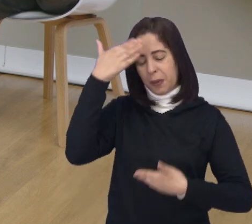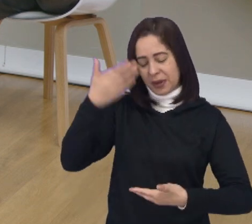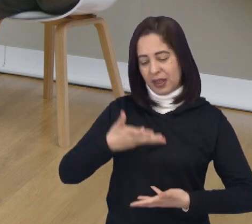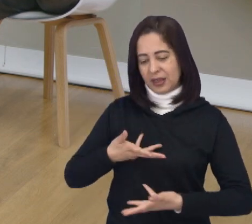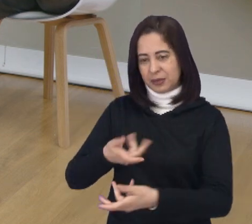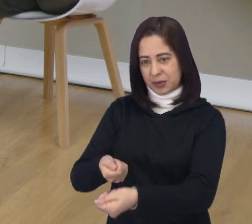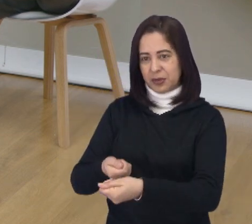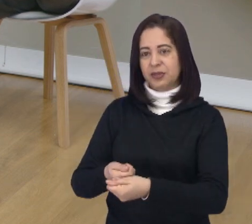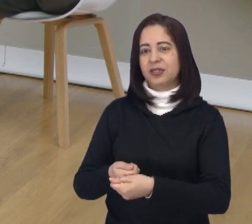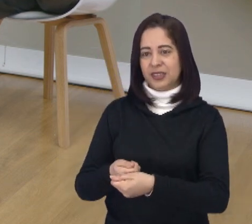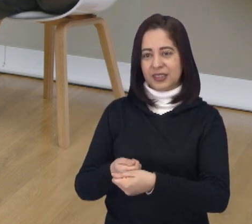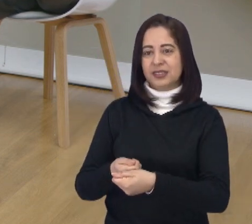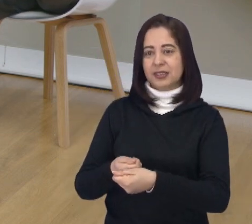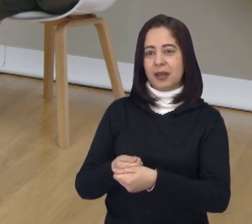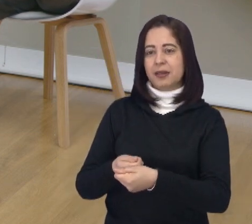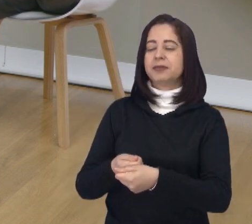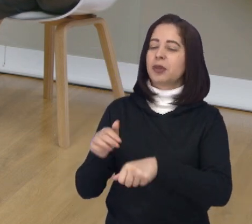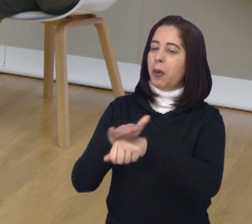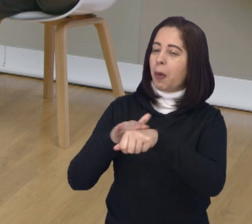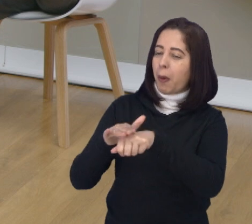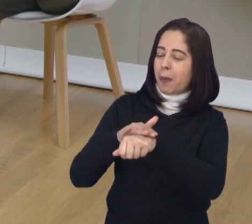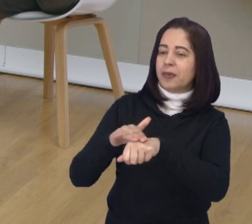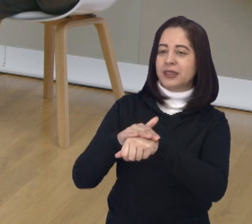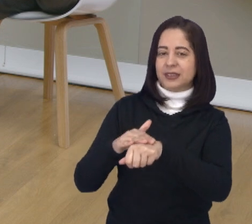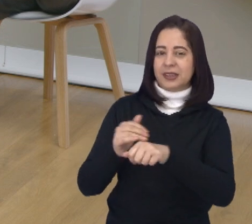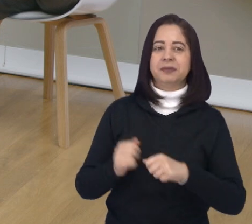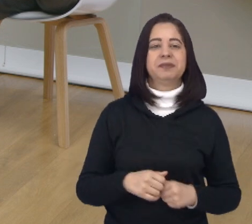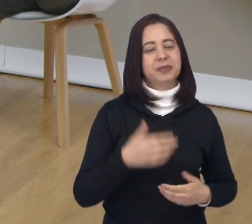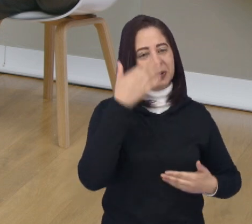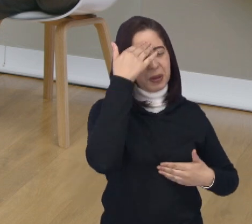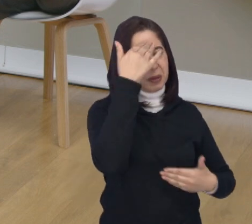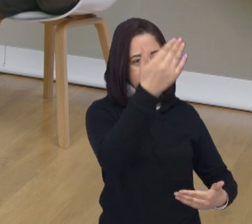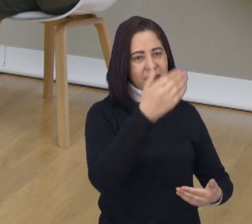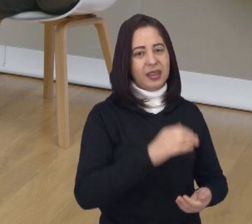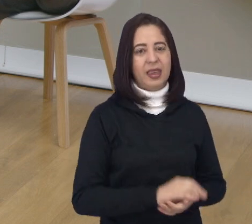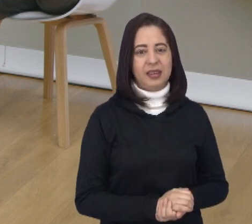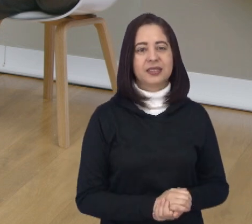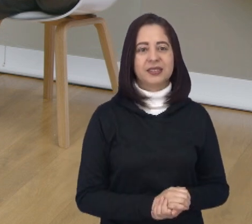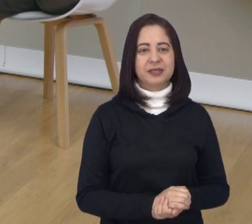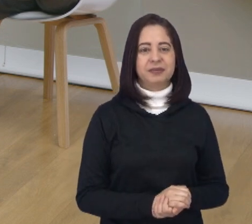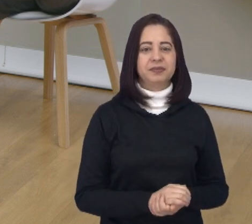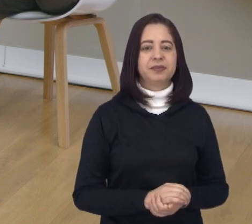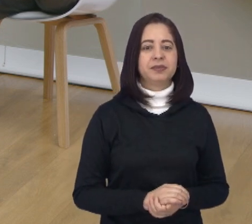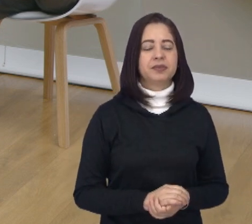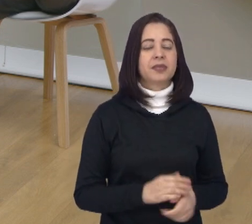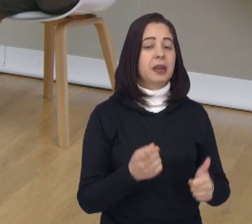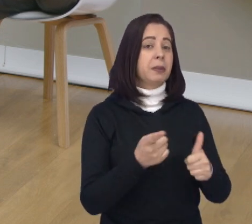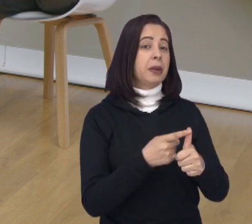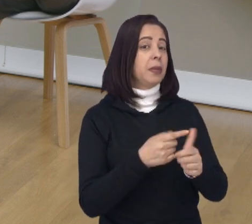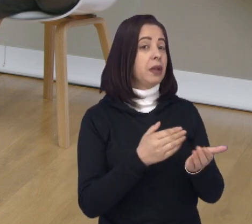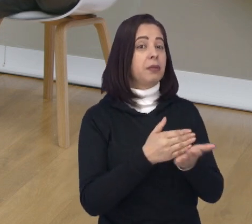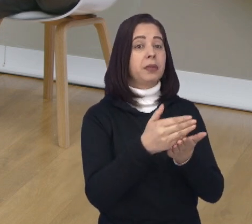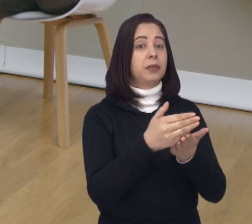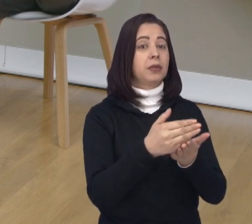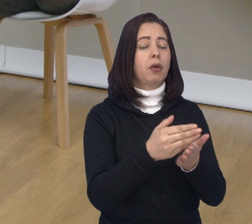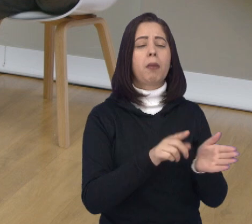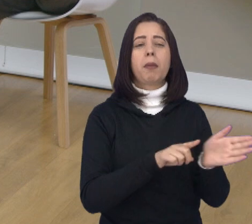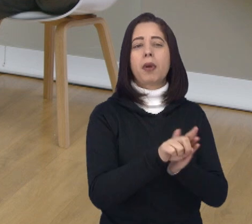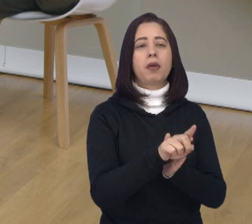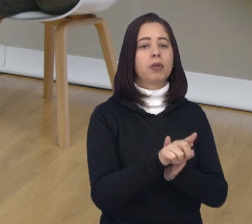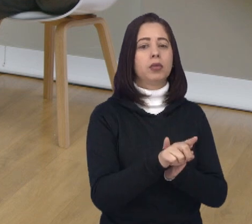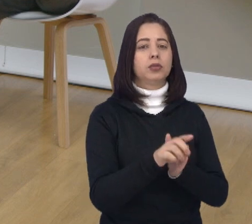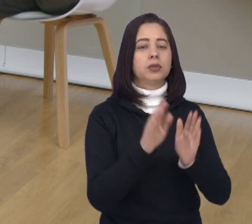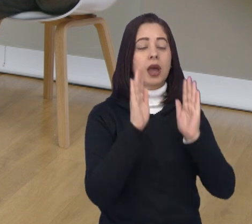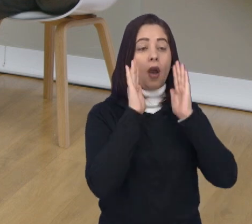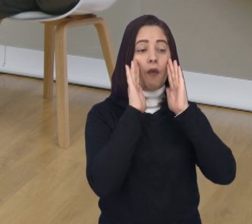pouquinho, de conhecimento para o seu público. Claro, nós que agradecemos. Muito bom receber você também. Doutor, para a gente começar, quando a gente foca